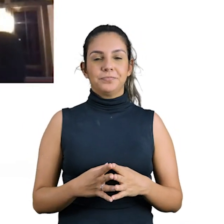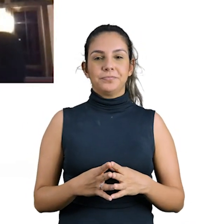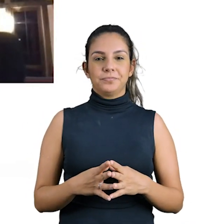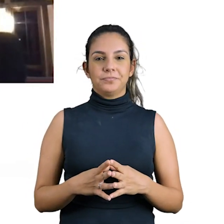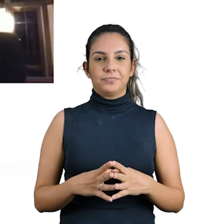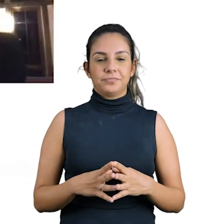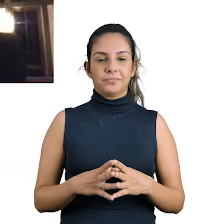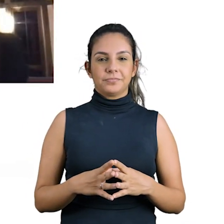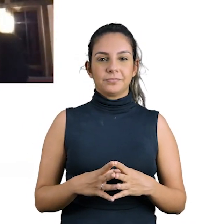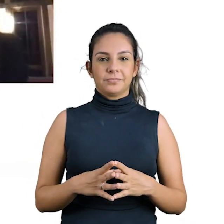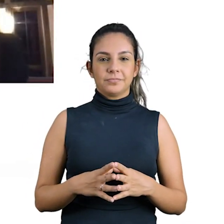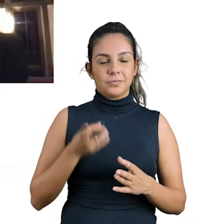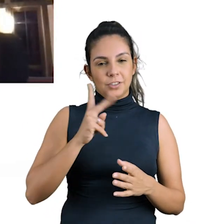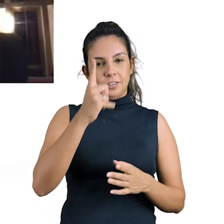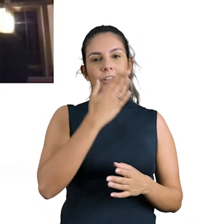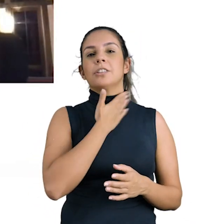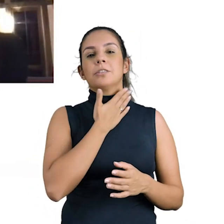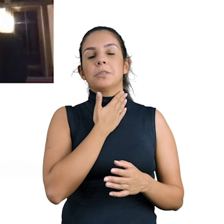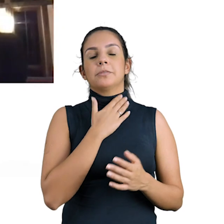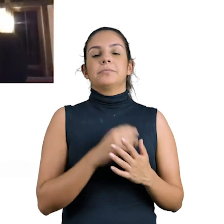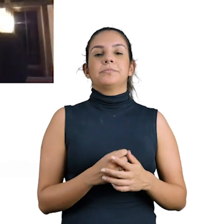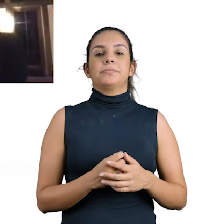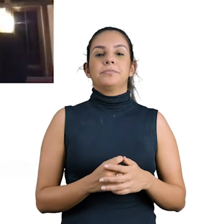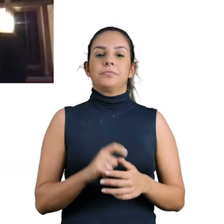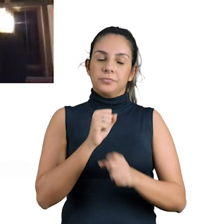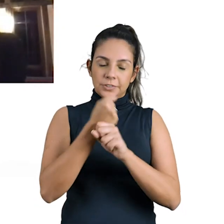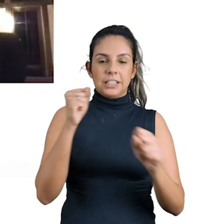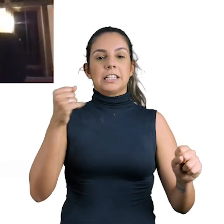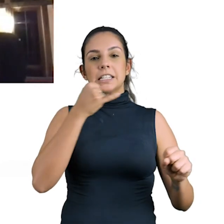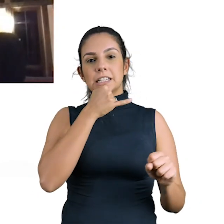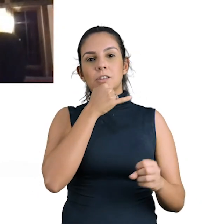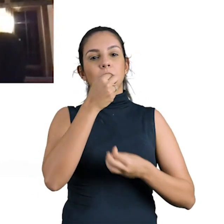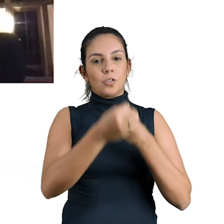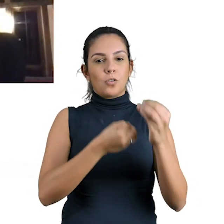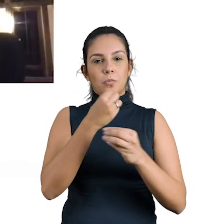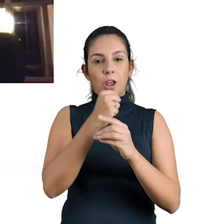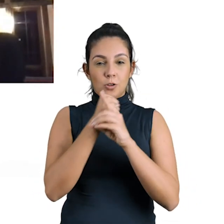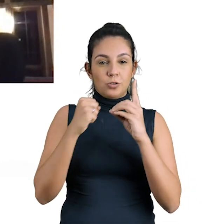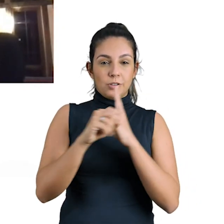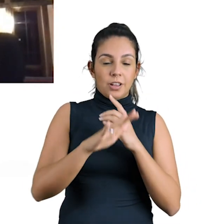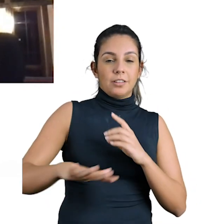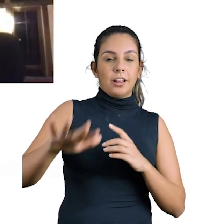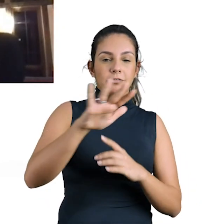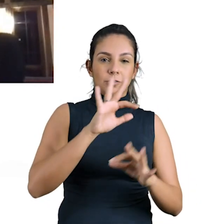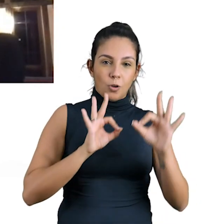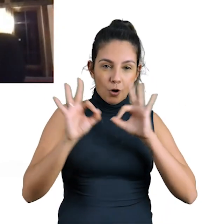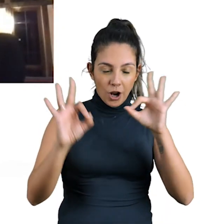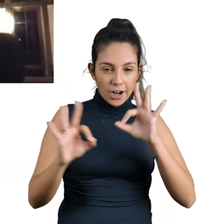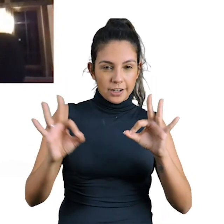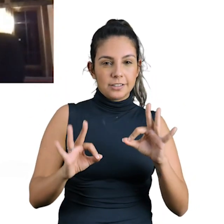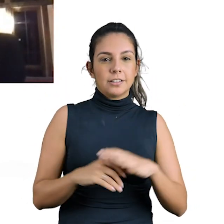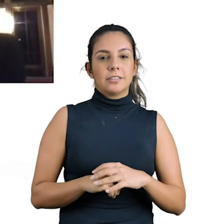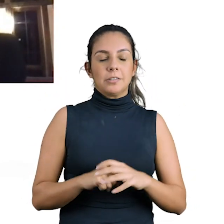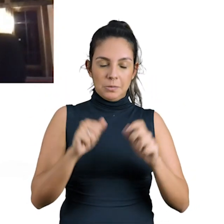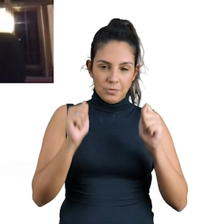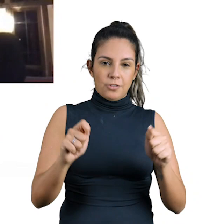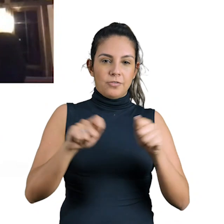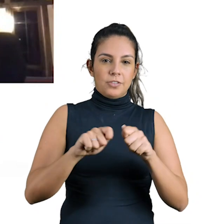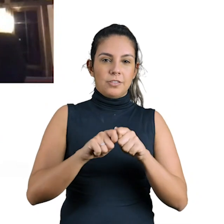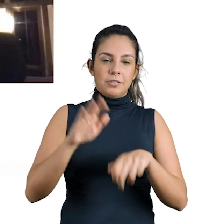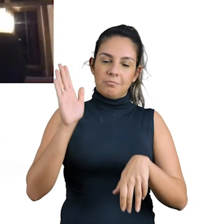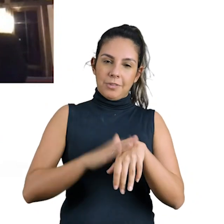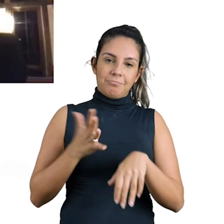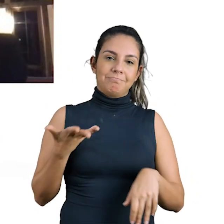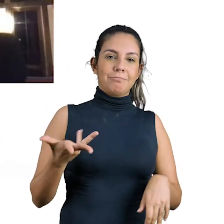que o Sempre um Papo é um grande exemplo de como a sociedade civil organizada pode